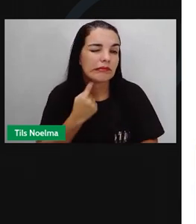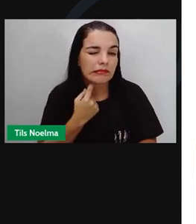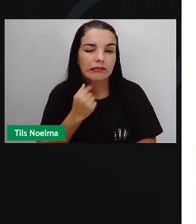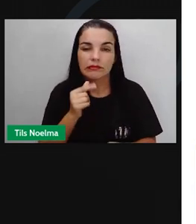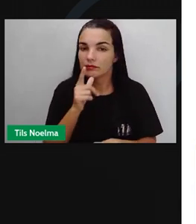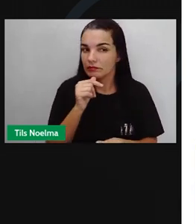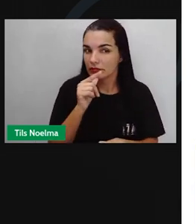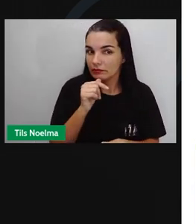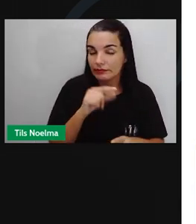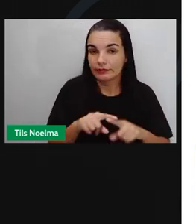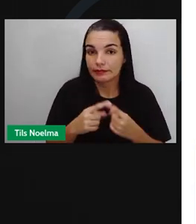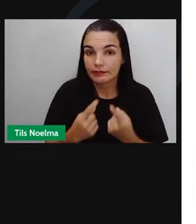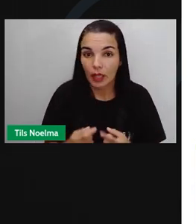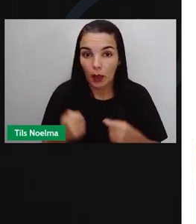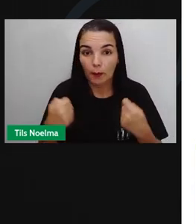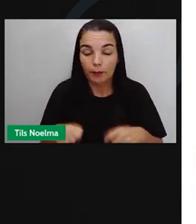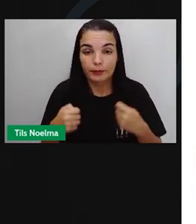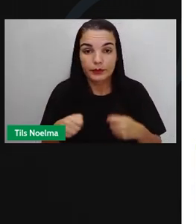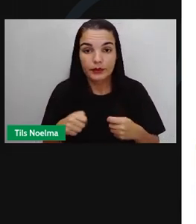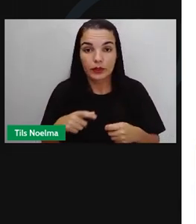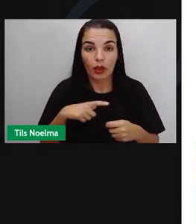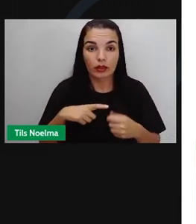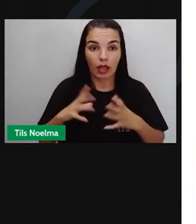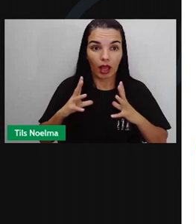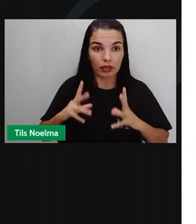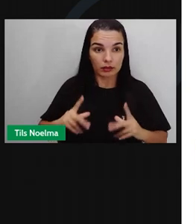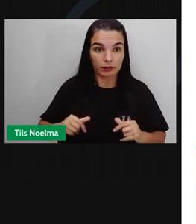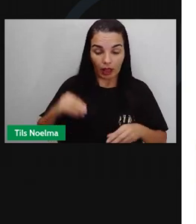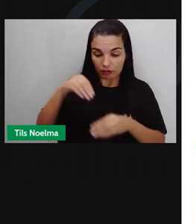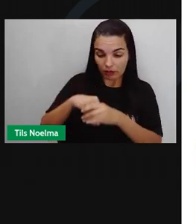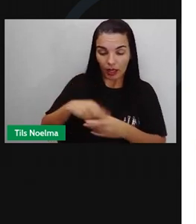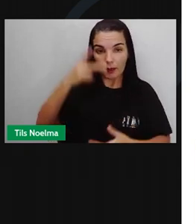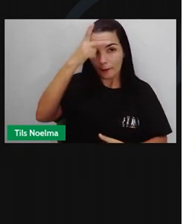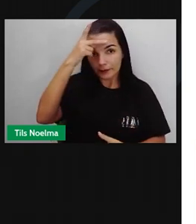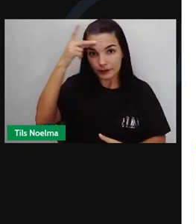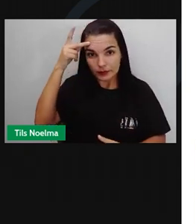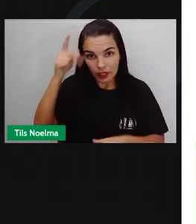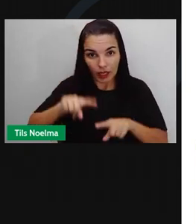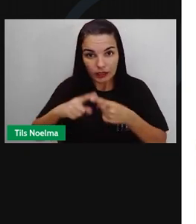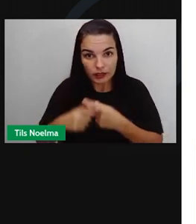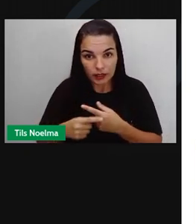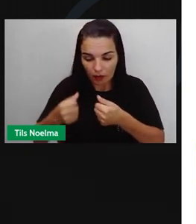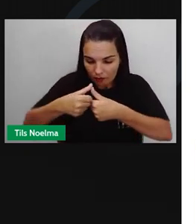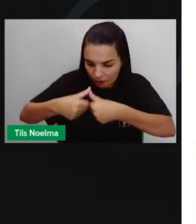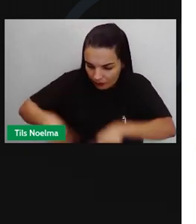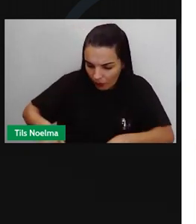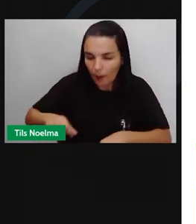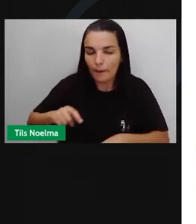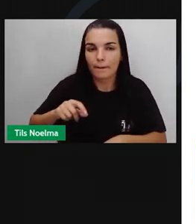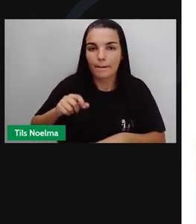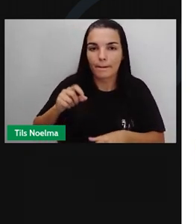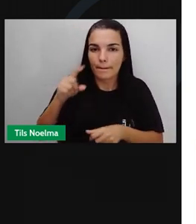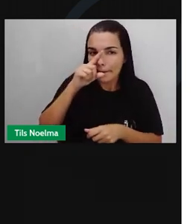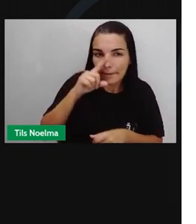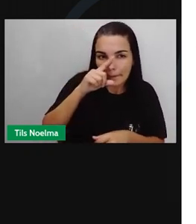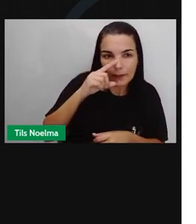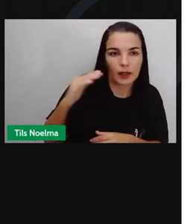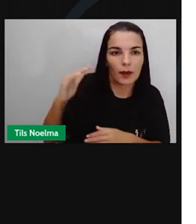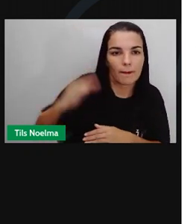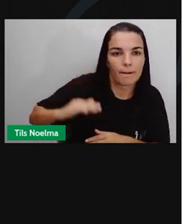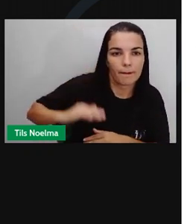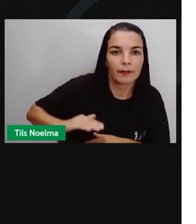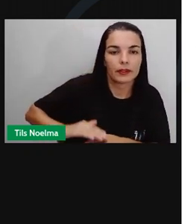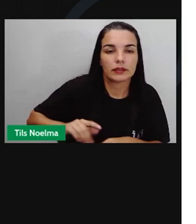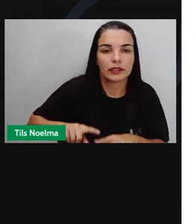com a cola era precisa de hospedeiros para continuar invicto no outras pessoas ela foi Obrigada evoluir para uma versão menos perigosa portanto